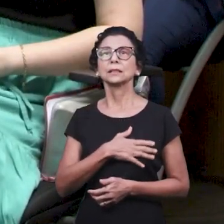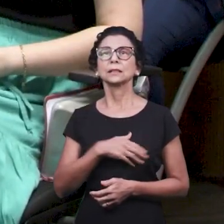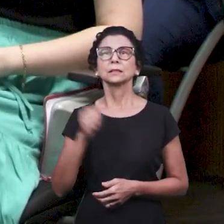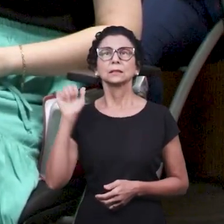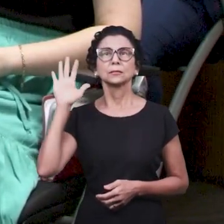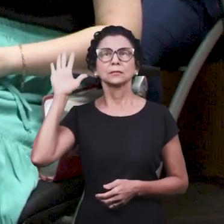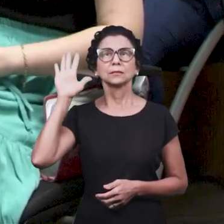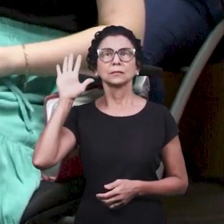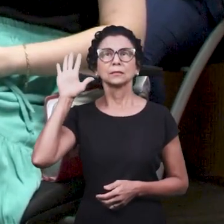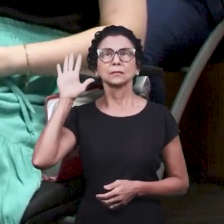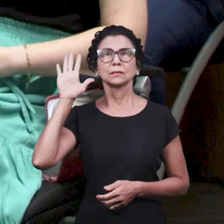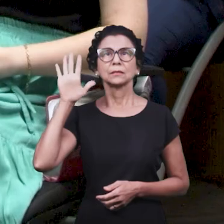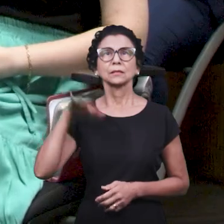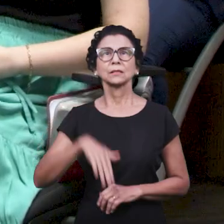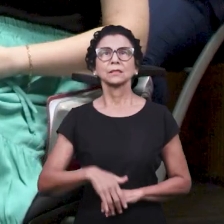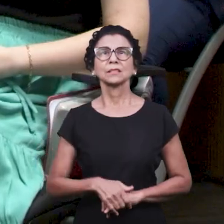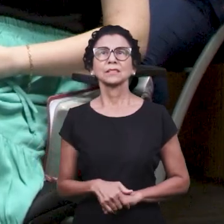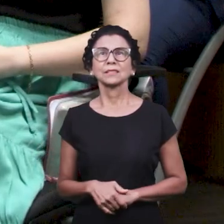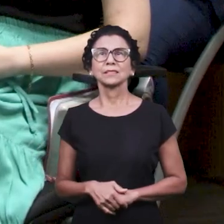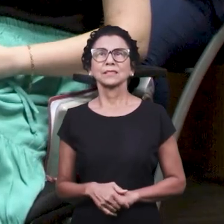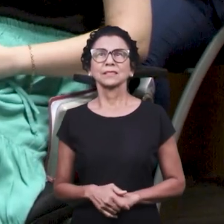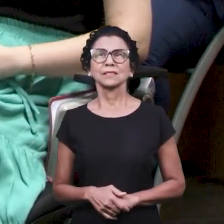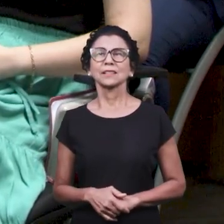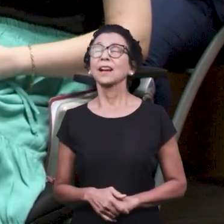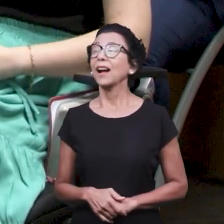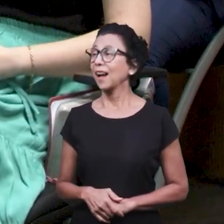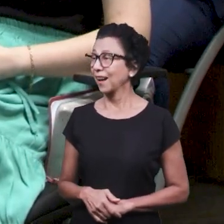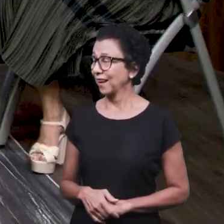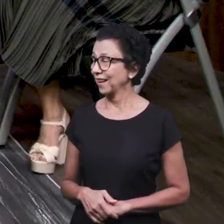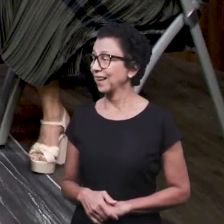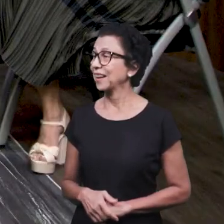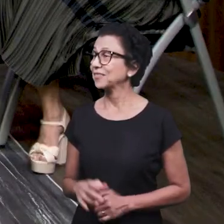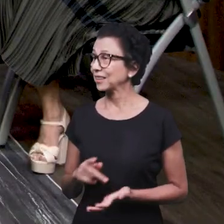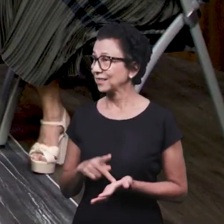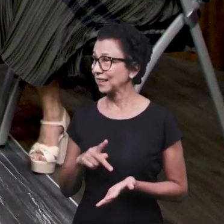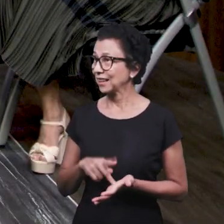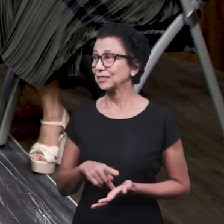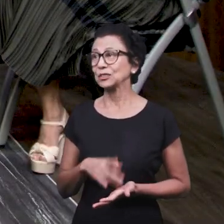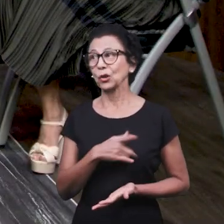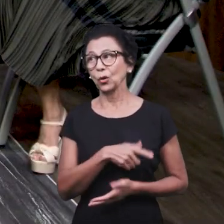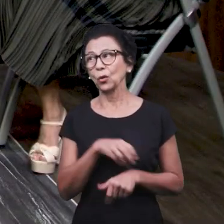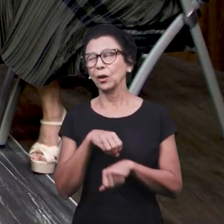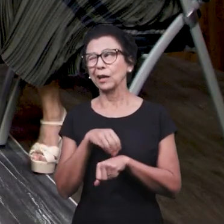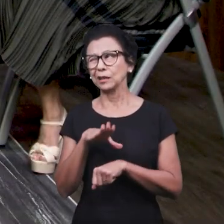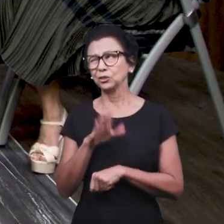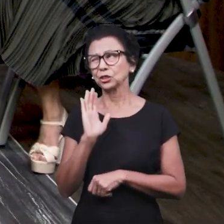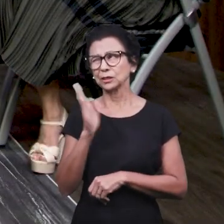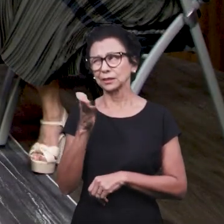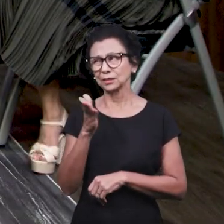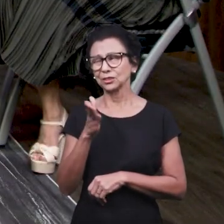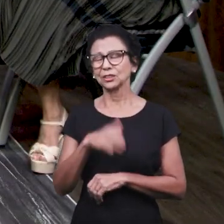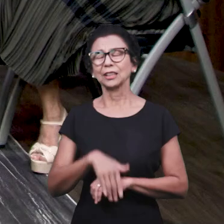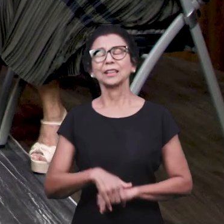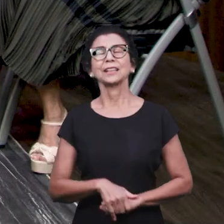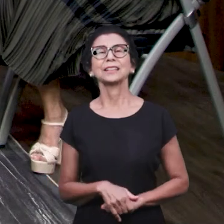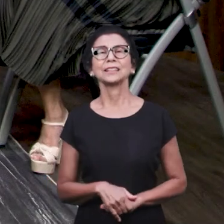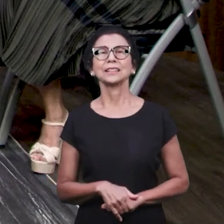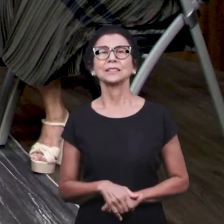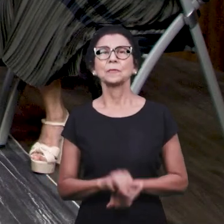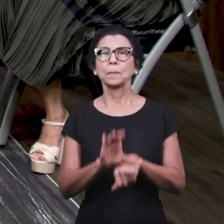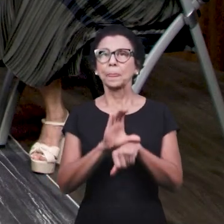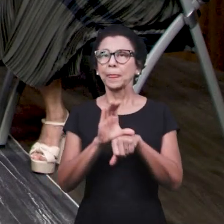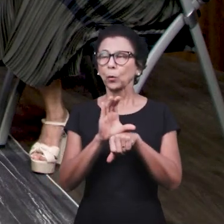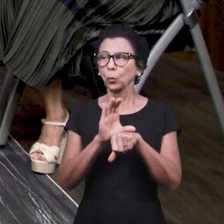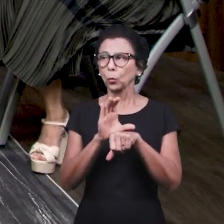um grupo? É mesmo? Isso aí. Então, já sabe. Fernanda já deu aqui uma orientação preciosa. Tem os cursos